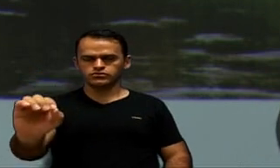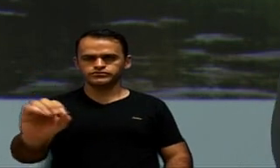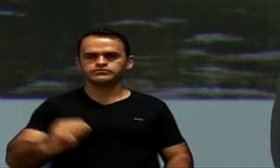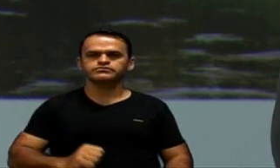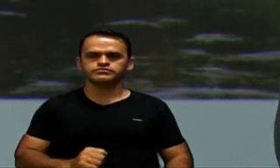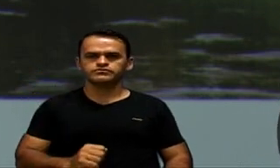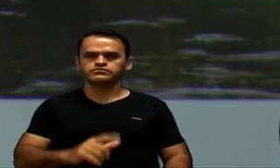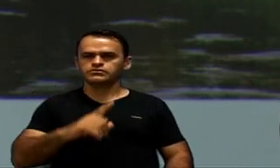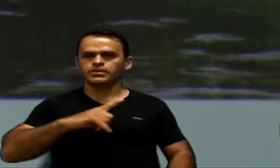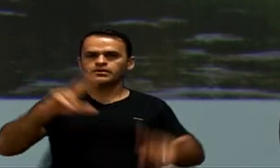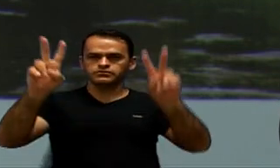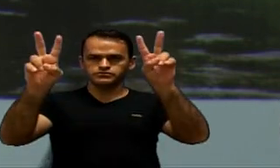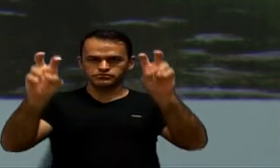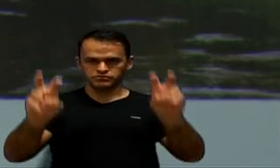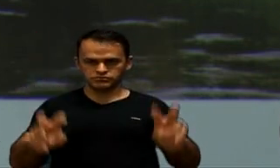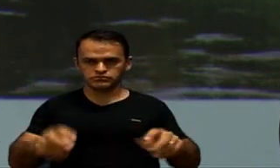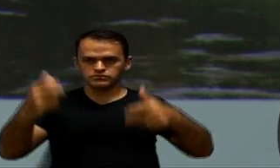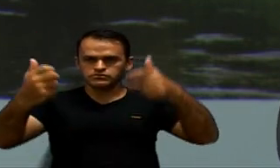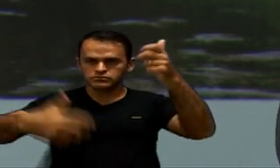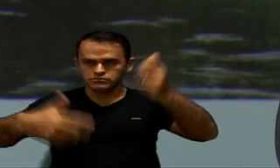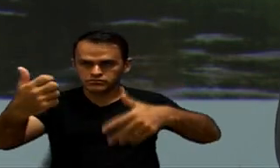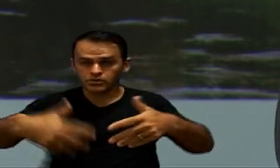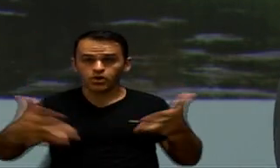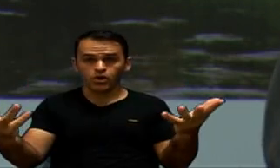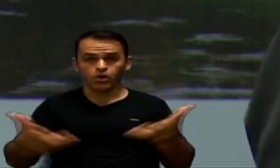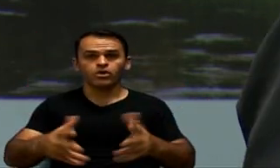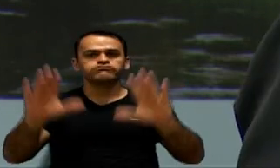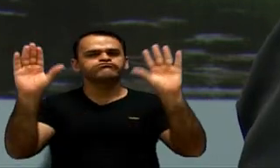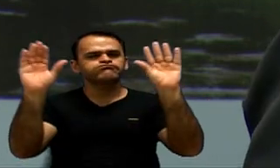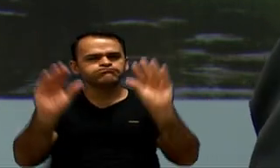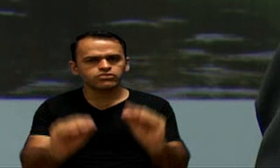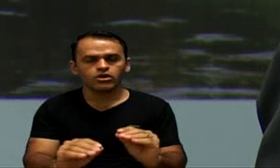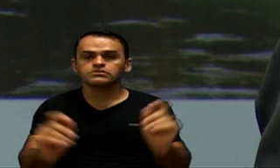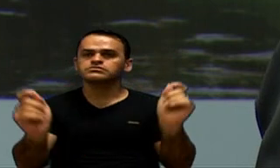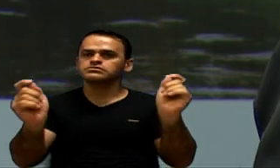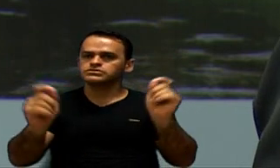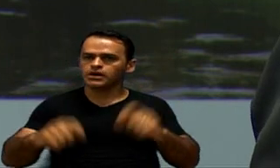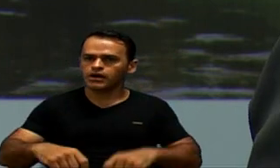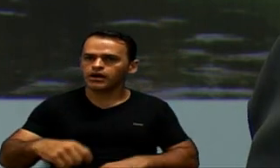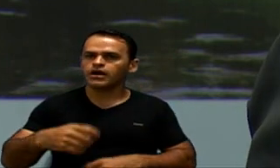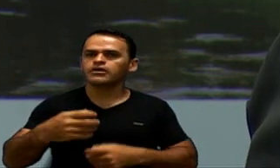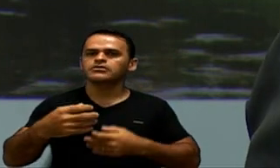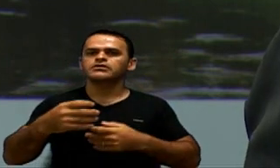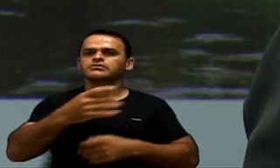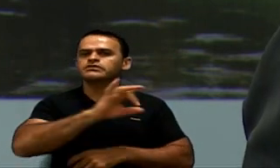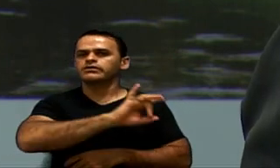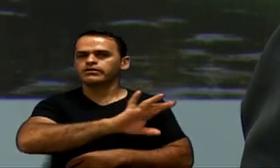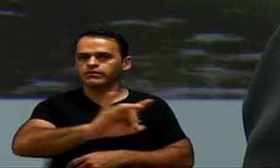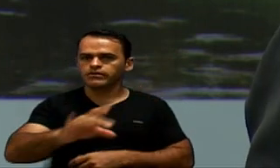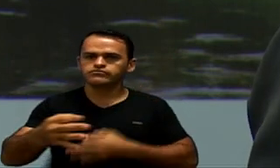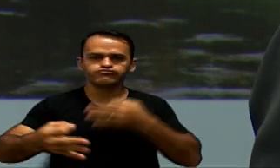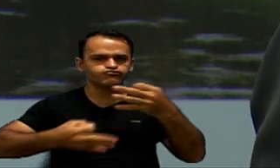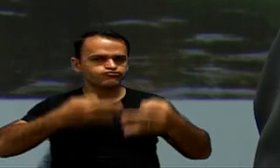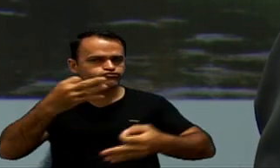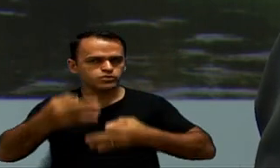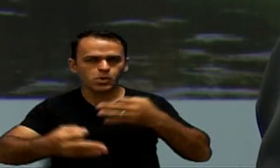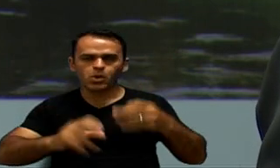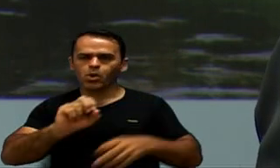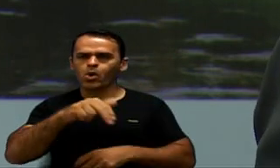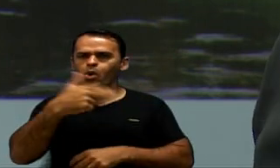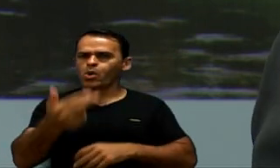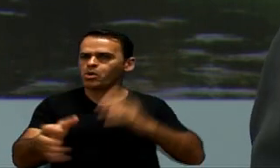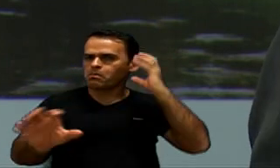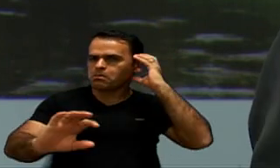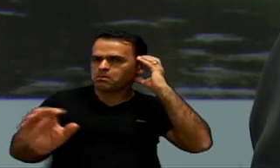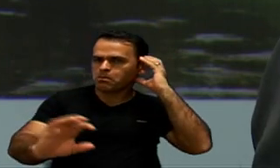Após a apresentação dos temas dessa noite, a palavra será concedida aos munícipes presentes ou àqueles que nos ouvem pela